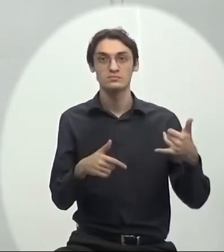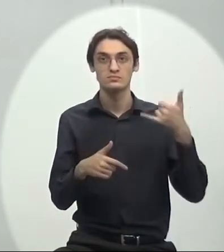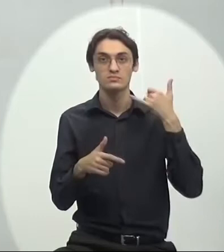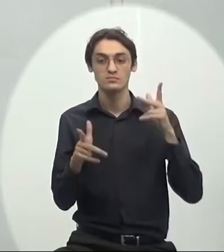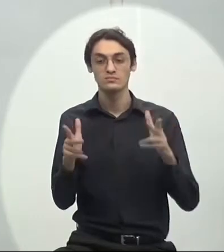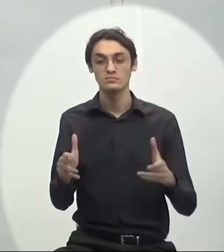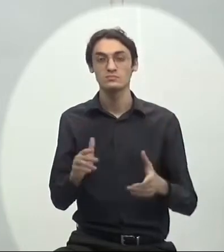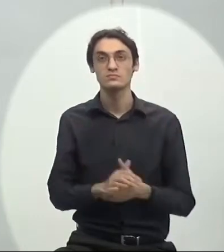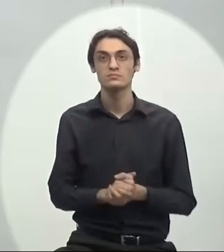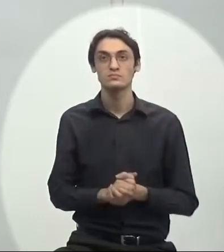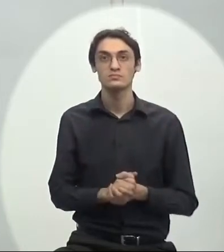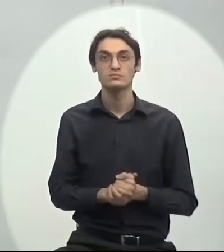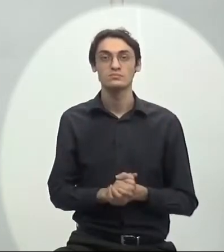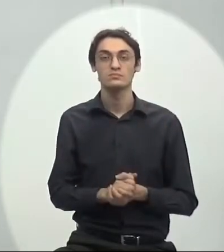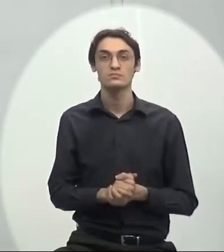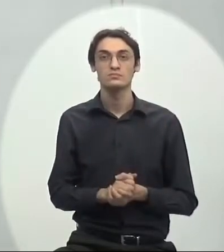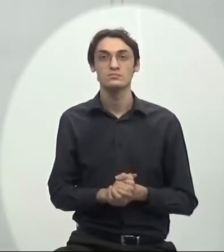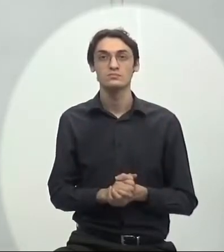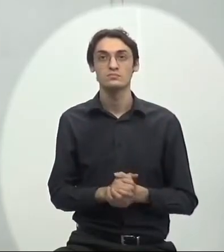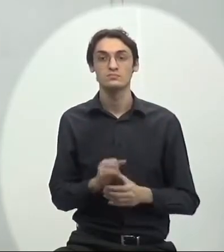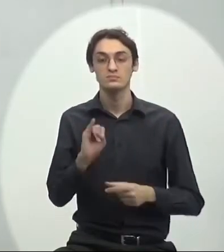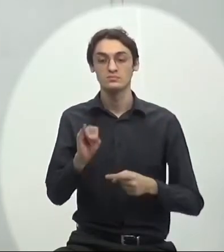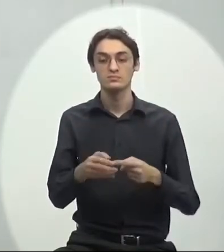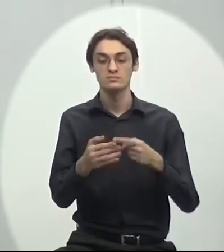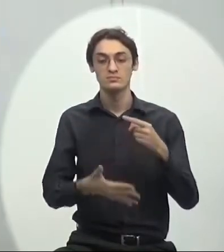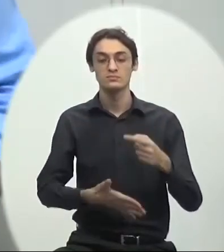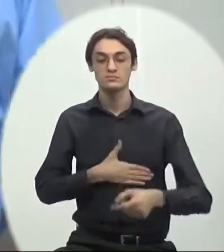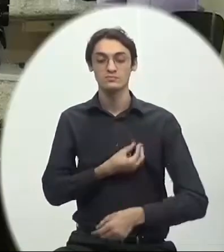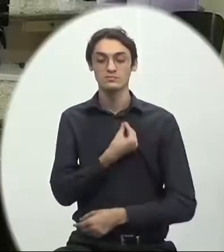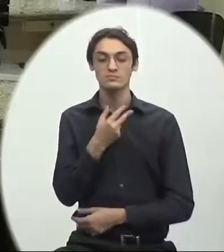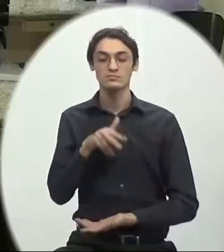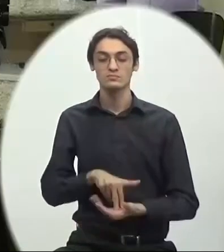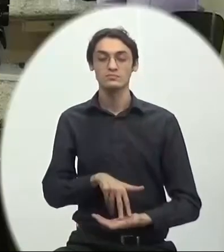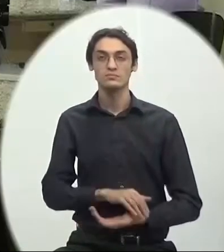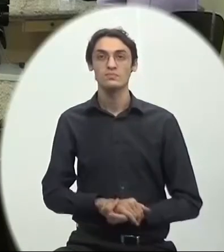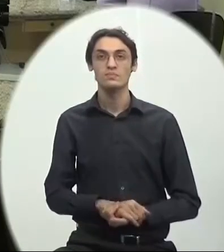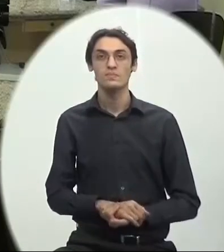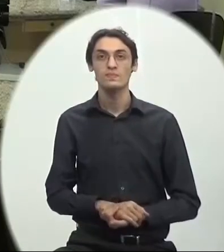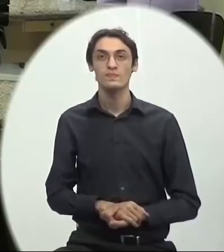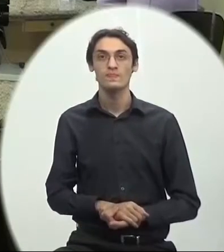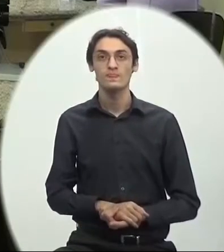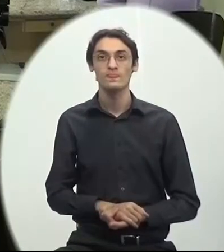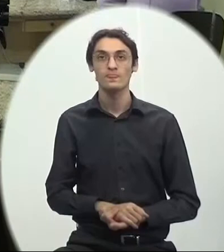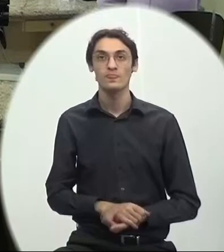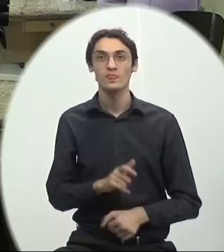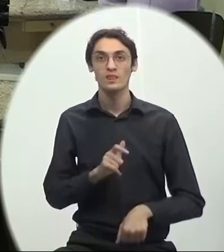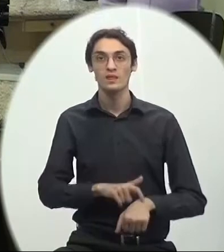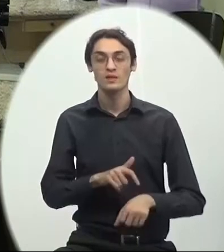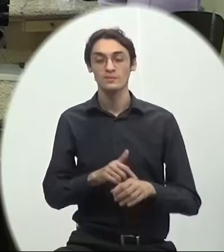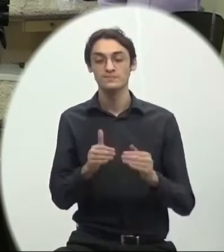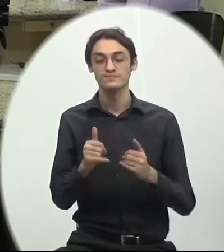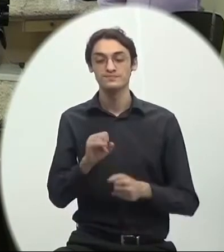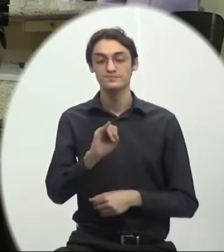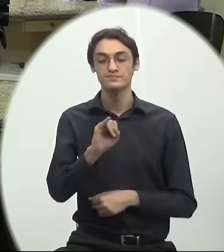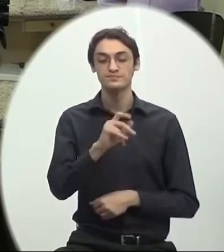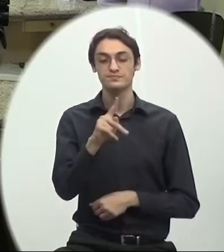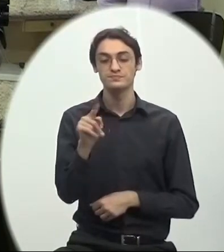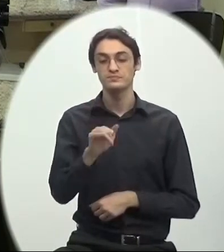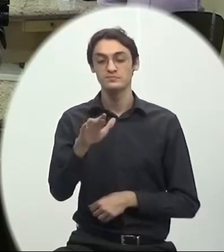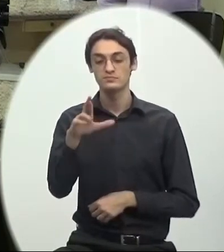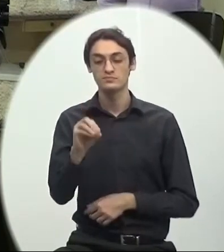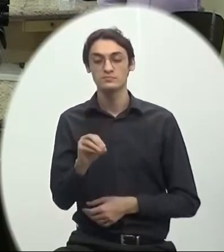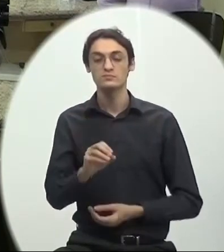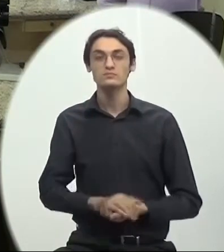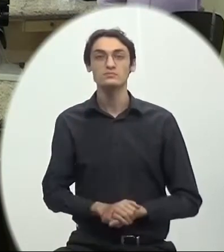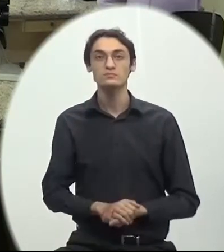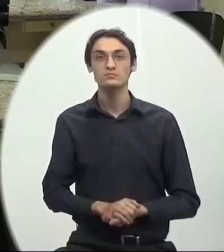maneira. E quero justificar a minha presença. Ok, justificado. Questão de ordem cedida ao vereador Zário Casagrande.